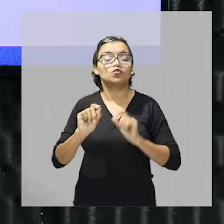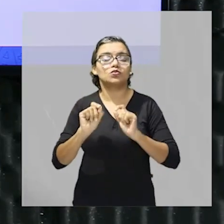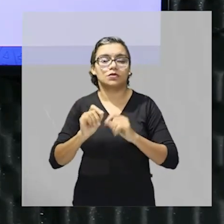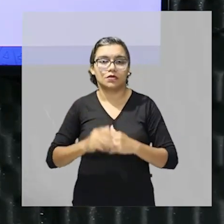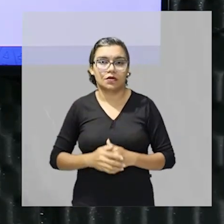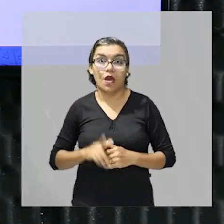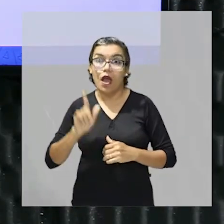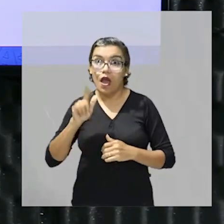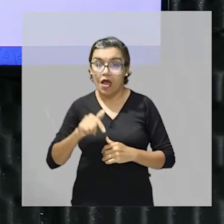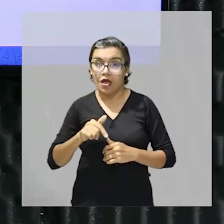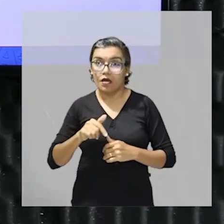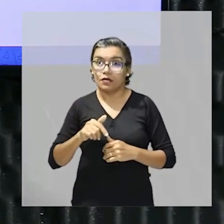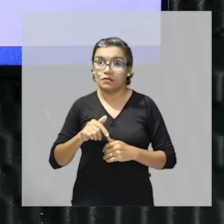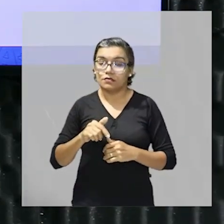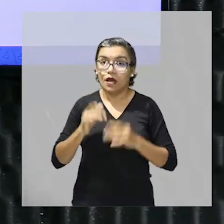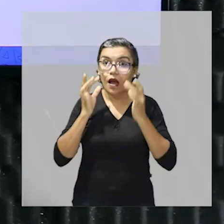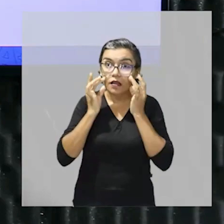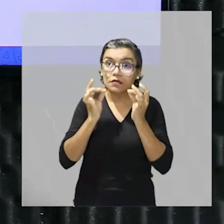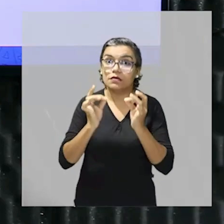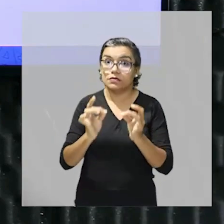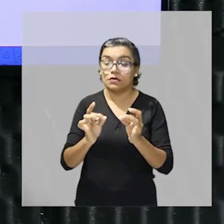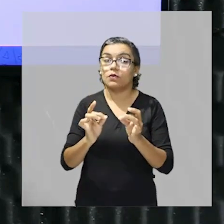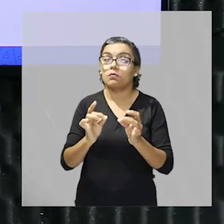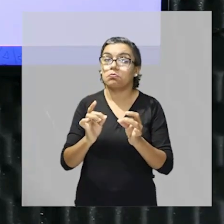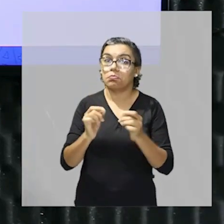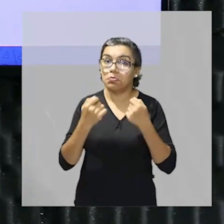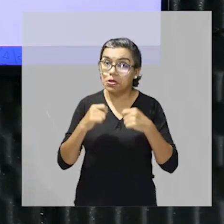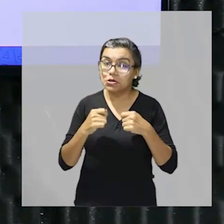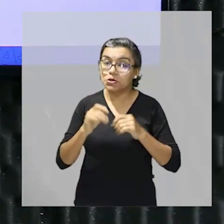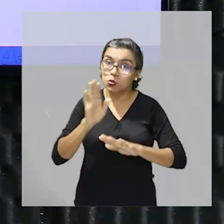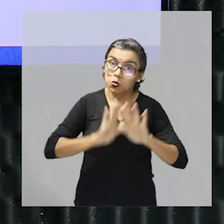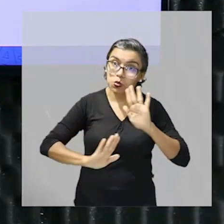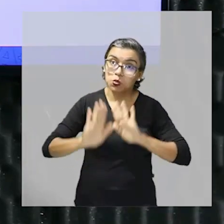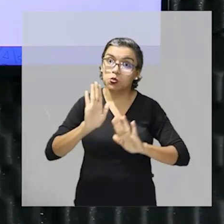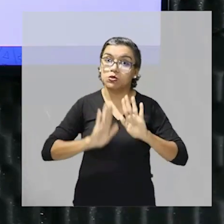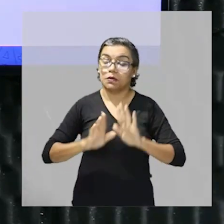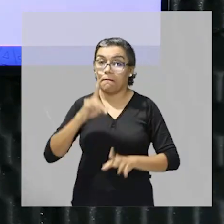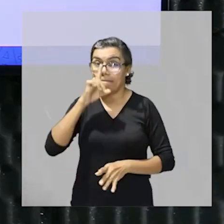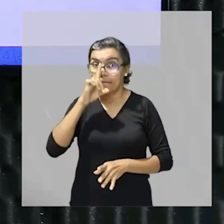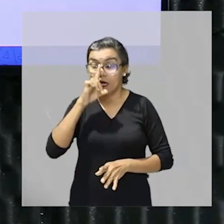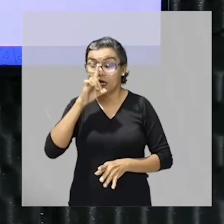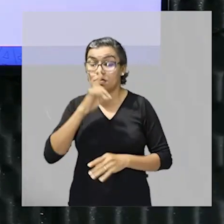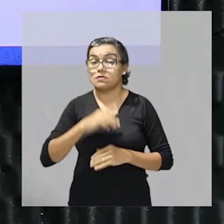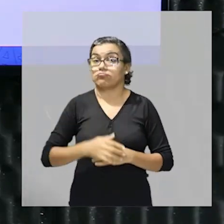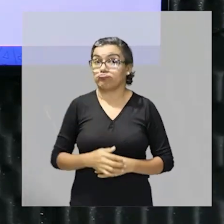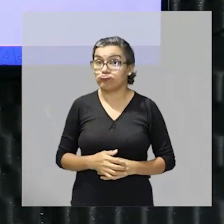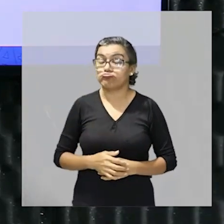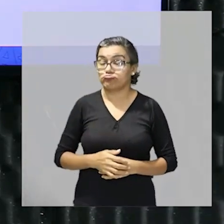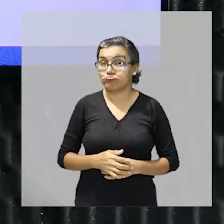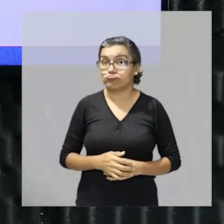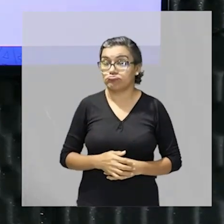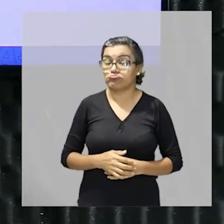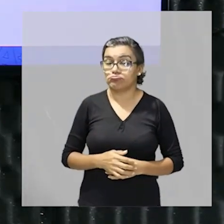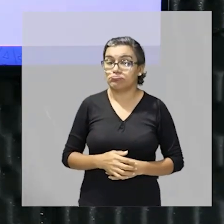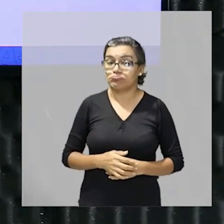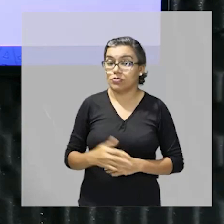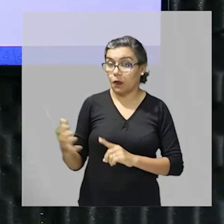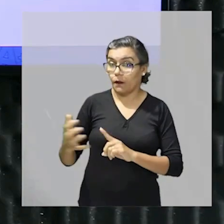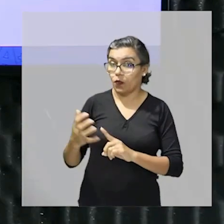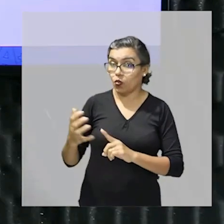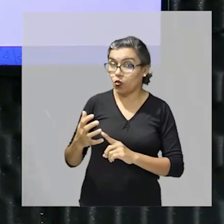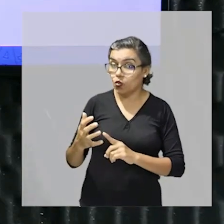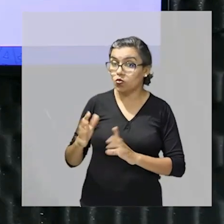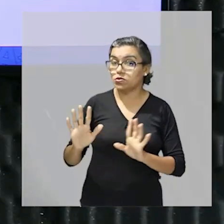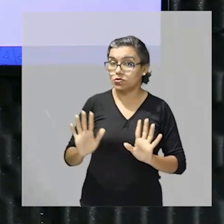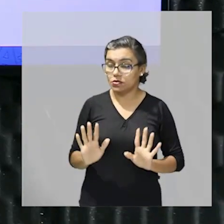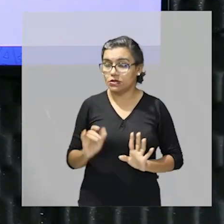alerta. Alerta quer dizer te chamar atenção para alguma coisa, sobre o perigo, algo que te faz mal. O enunciado,